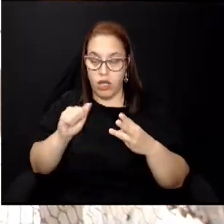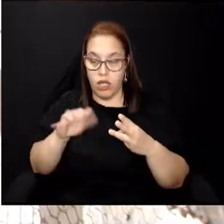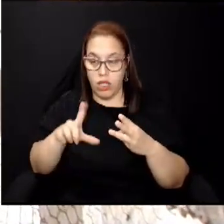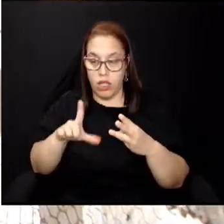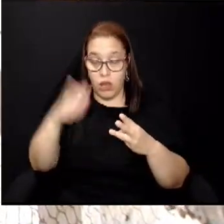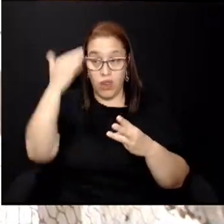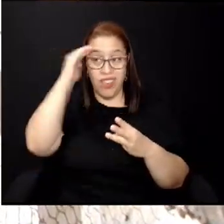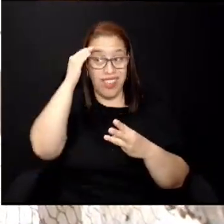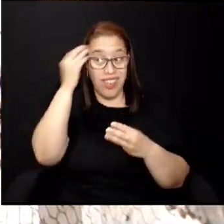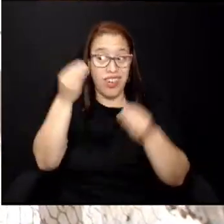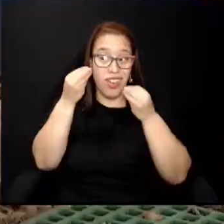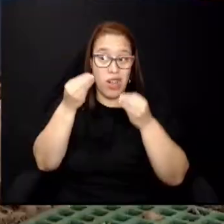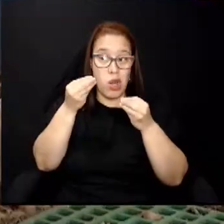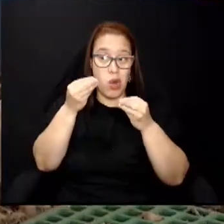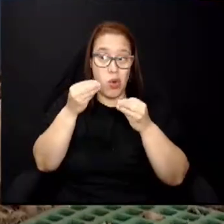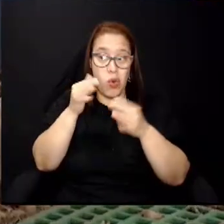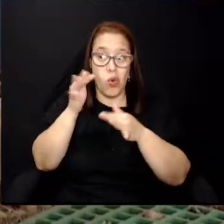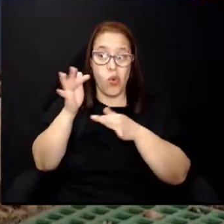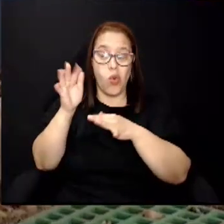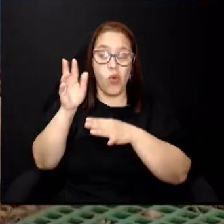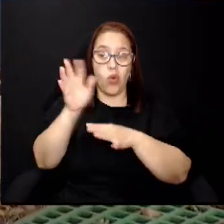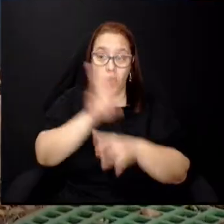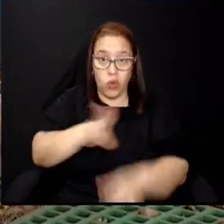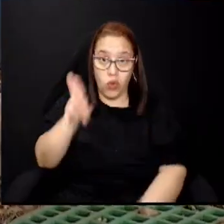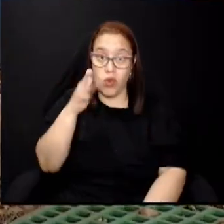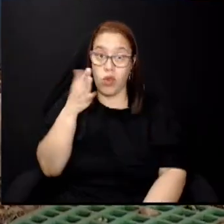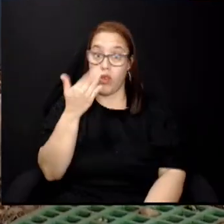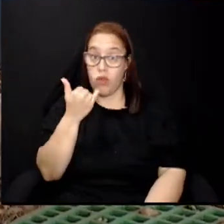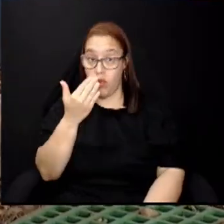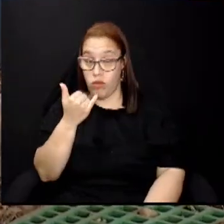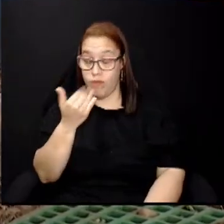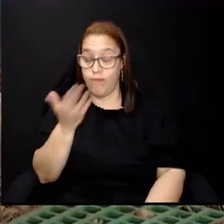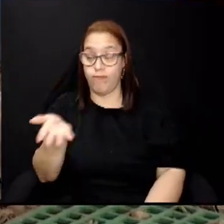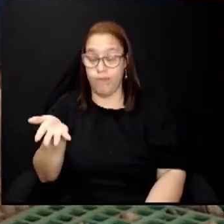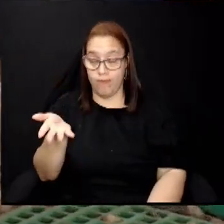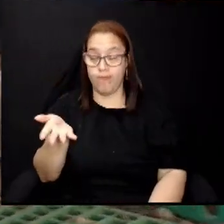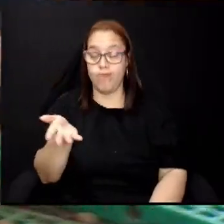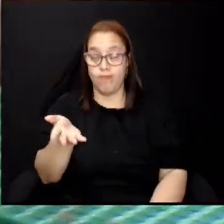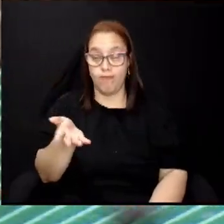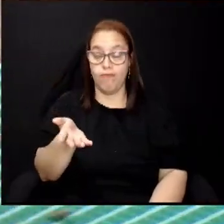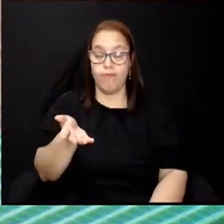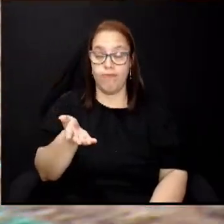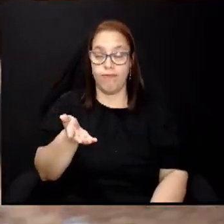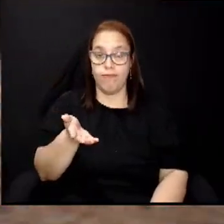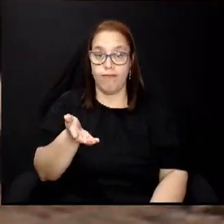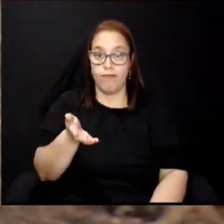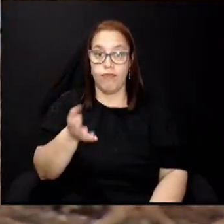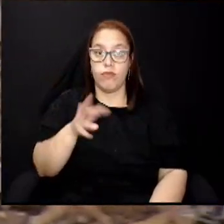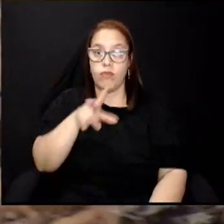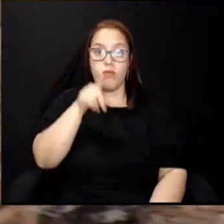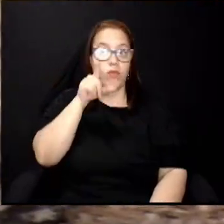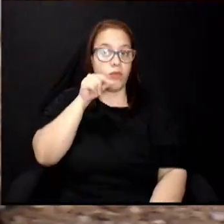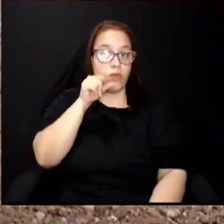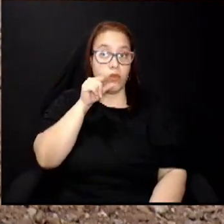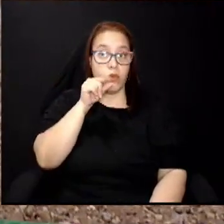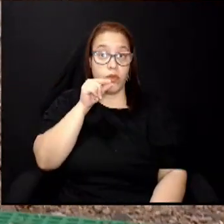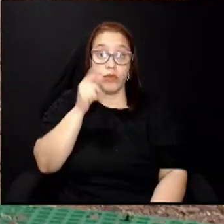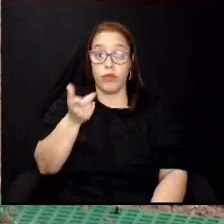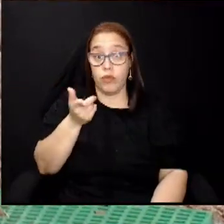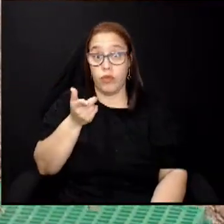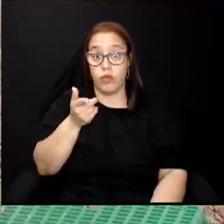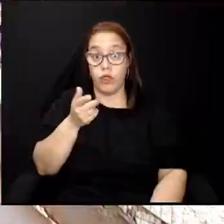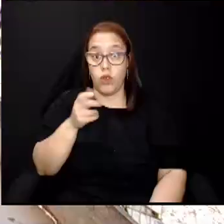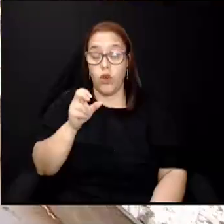as plantas que eu vou utilizar na alimentação. Né? No caso das aves, a ave é um animal onívoro, mas por questões